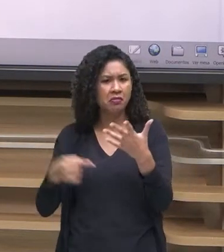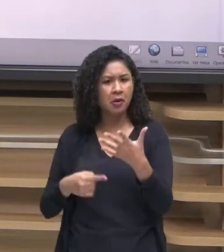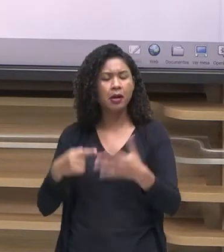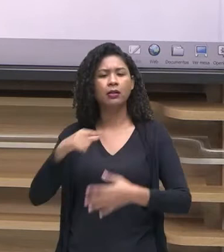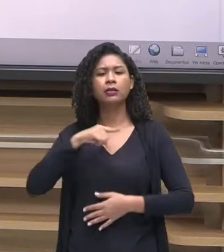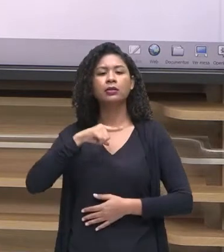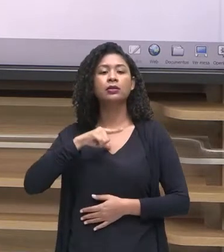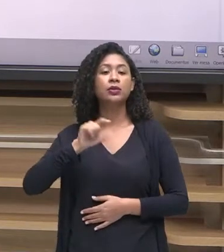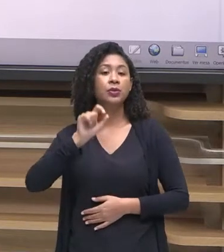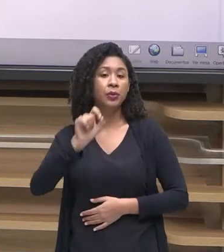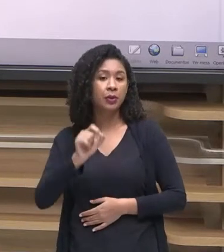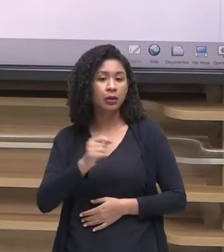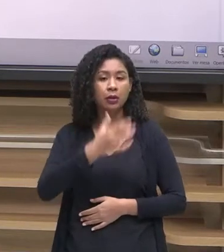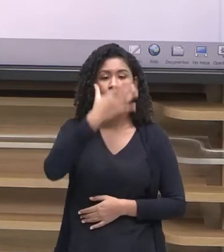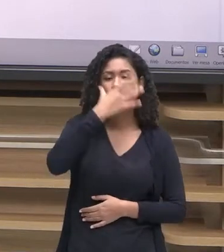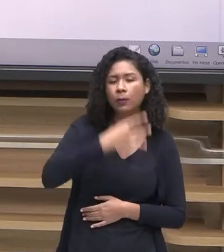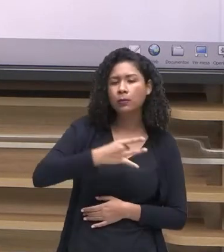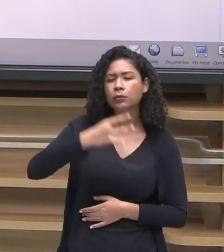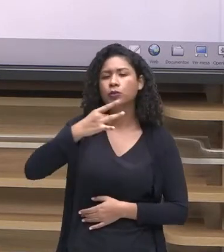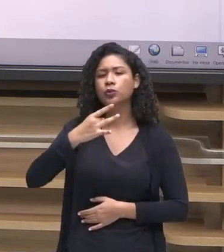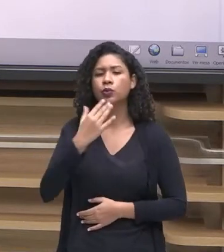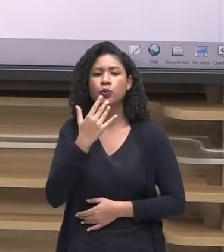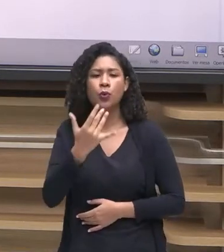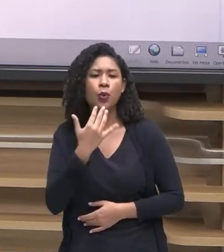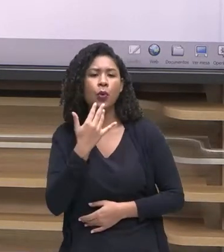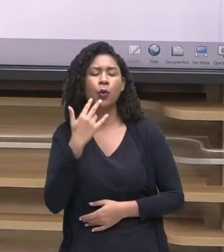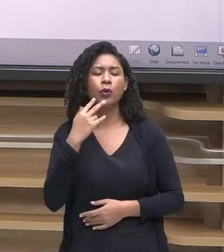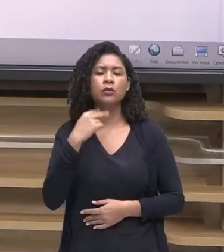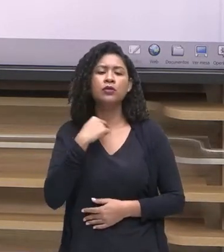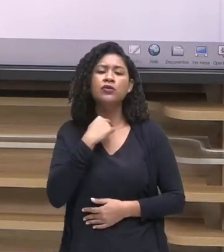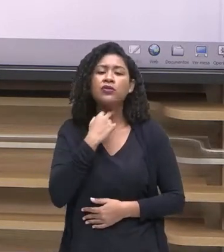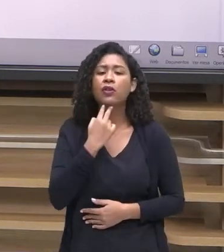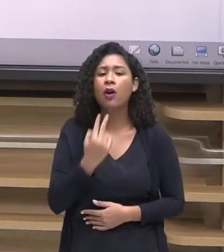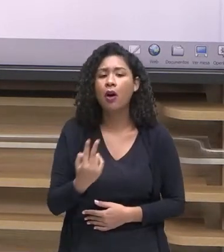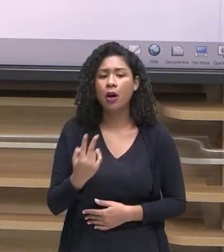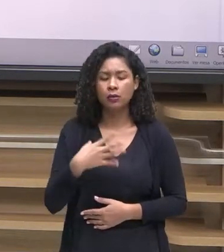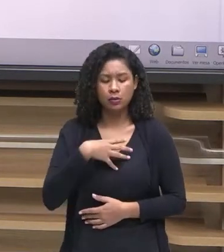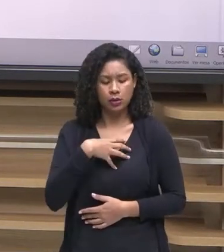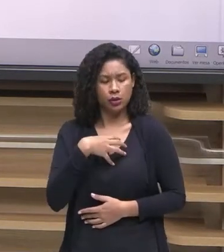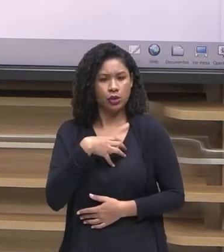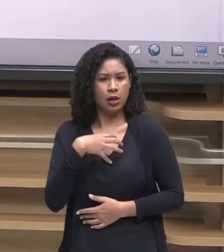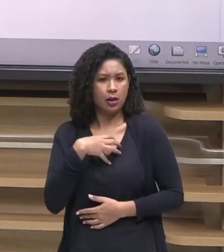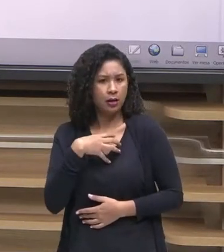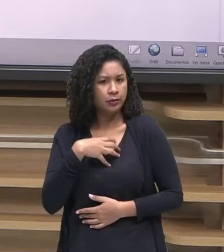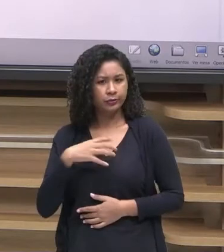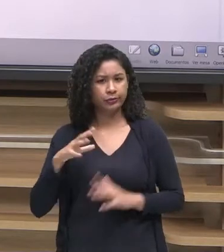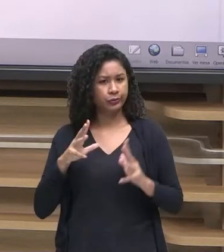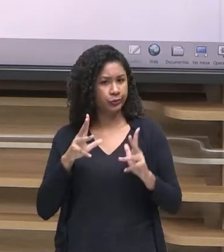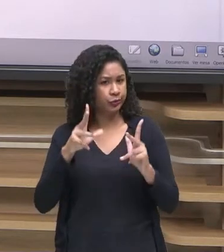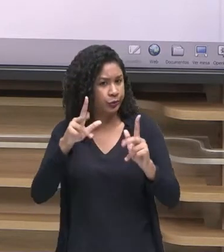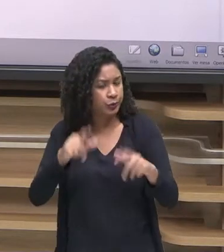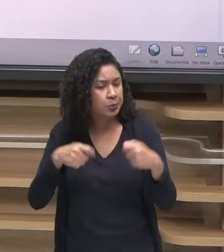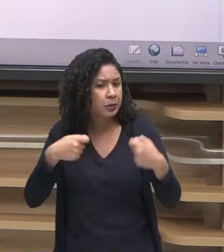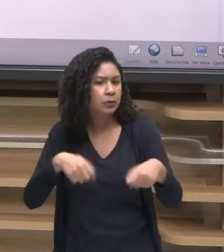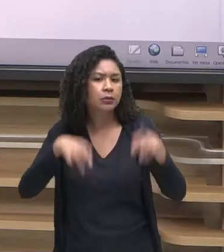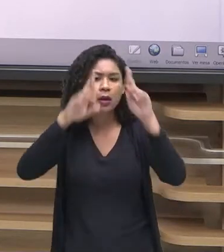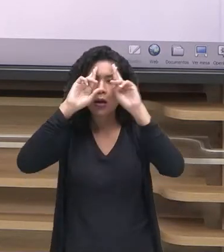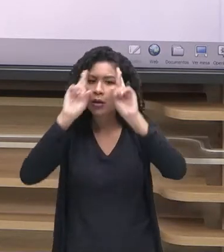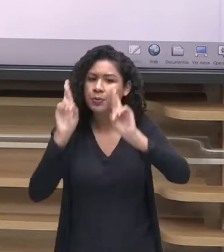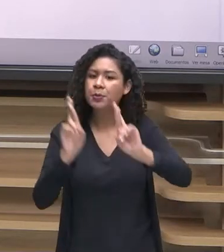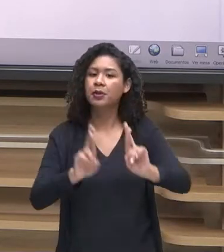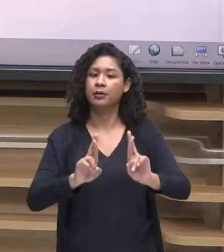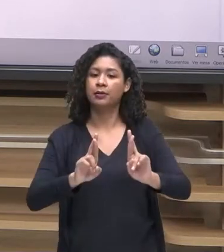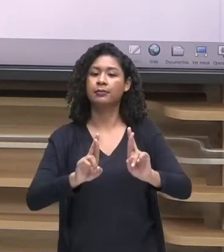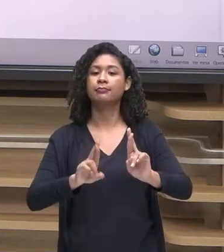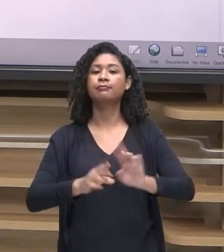suas múltiplas faces, cores, vozes, jeitos. Isso tem que ser devidamente respeitado,